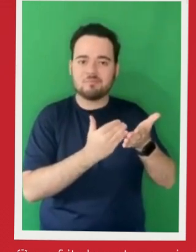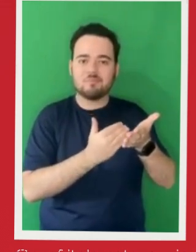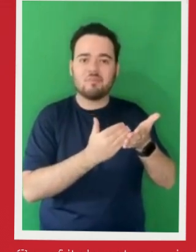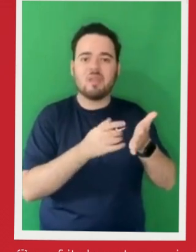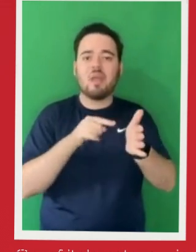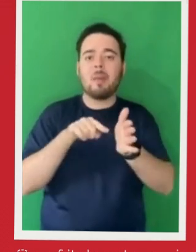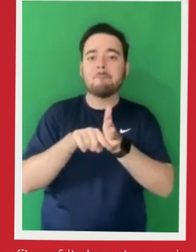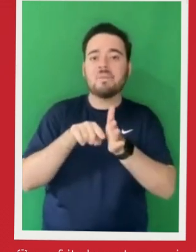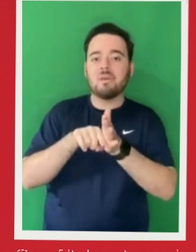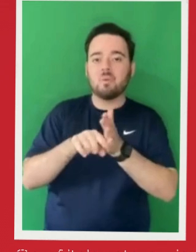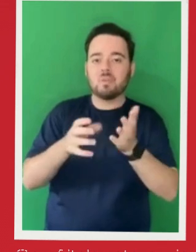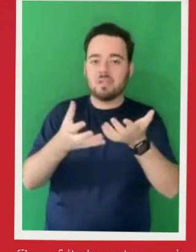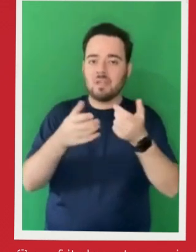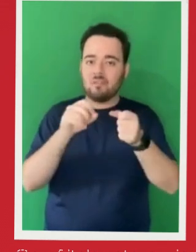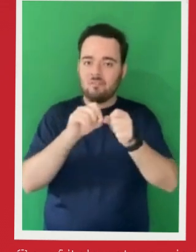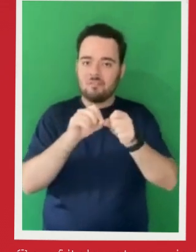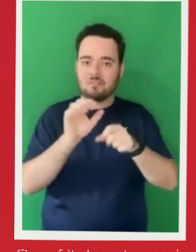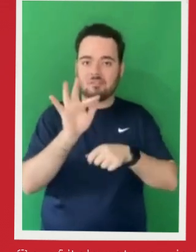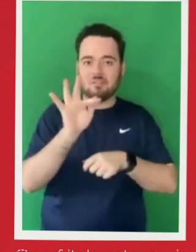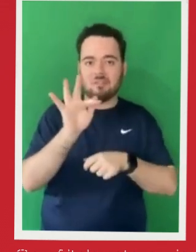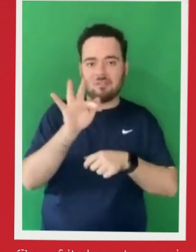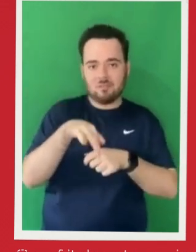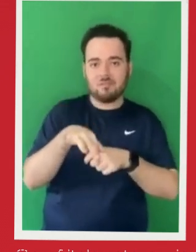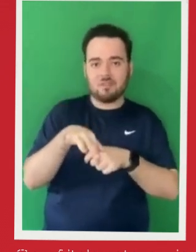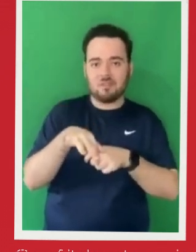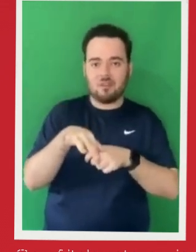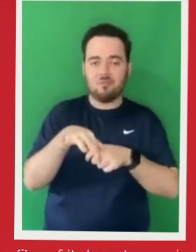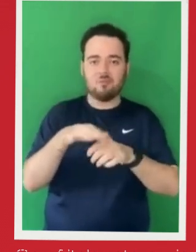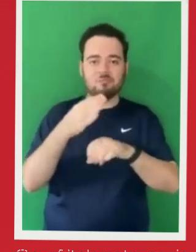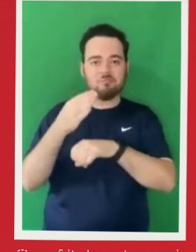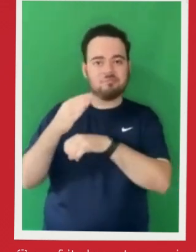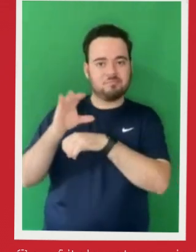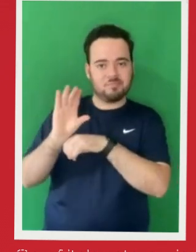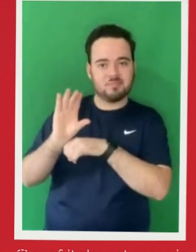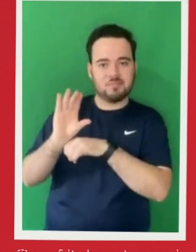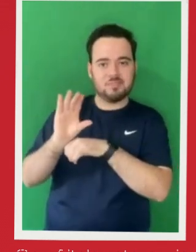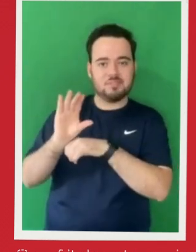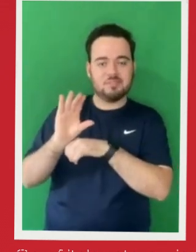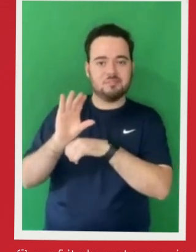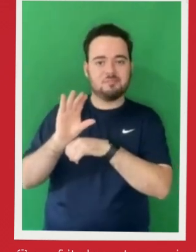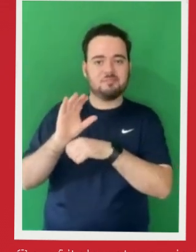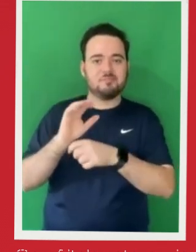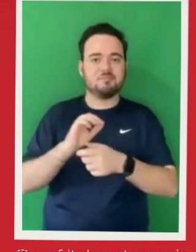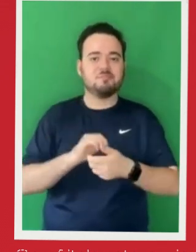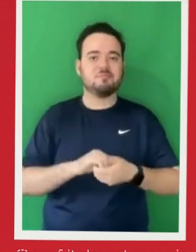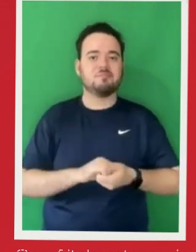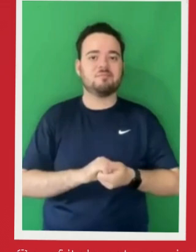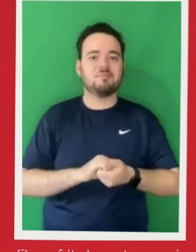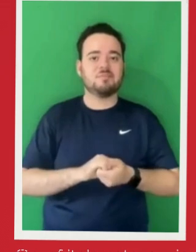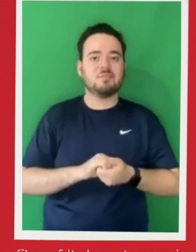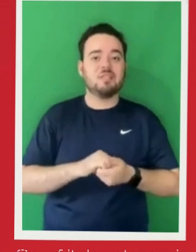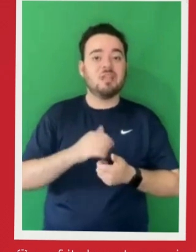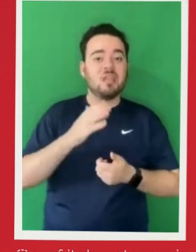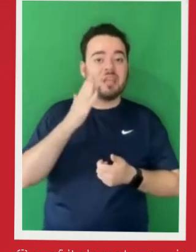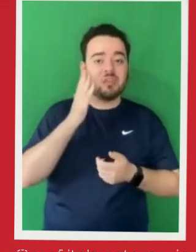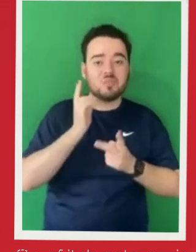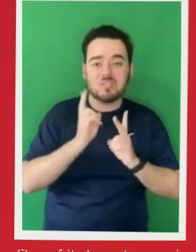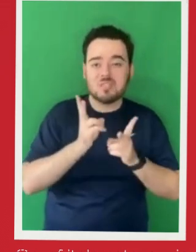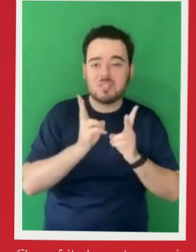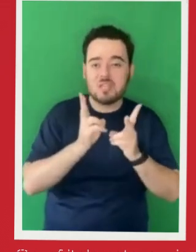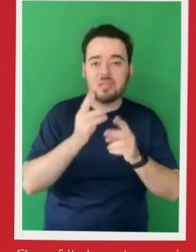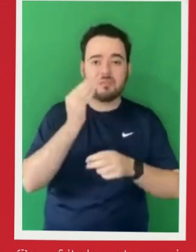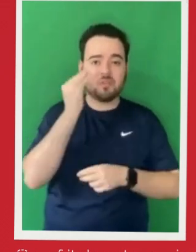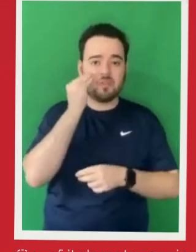o seu caderninho, que perguntas que você quer me fazer no final, que perguntas que você quer colocar quando o vídeo subir.